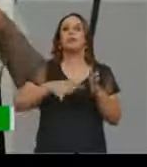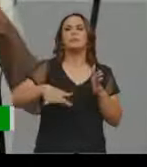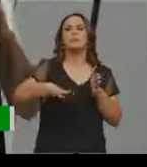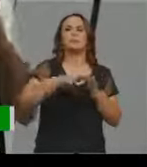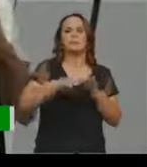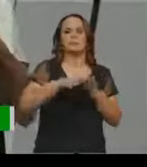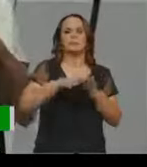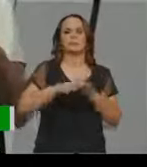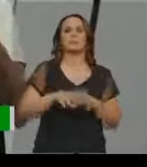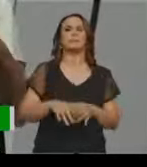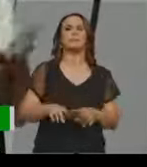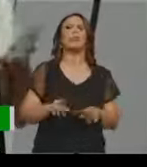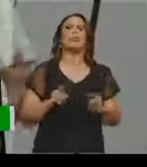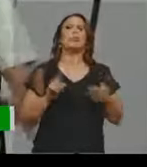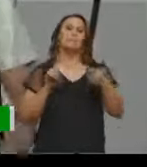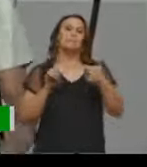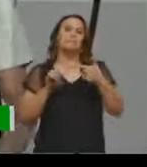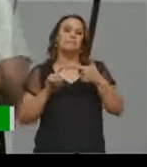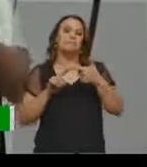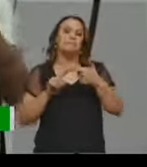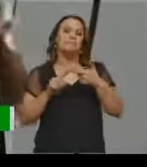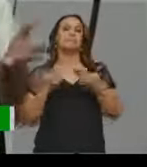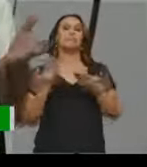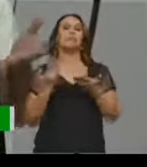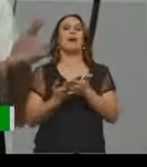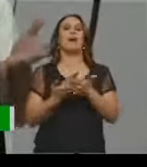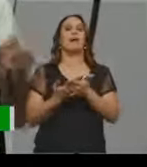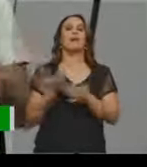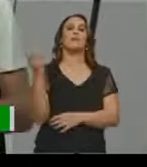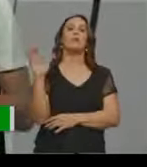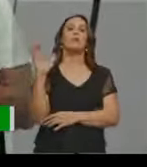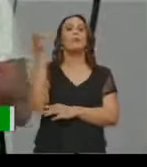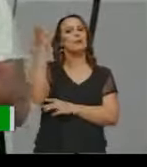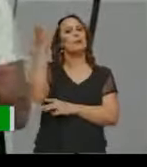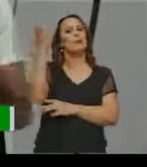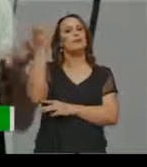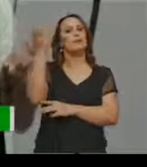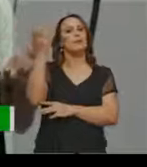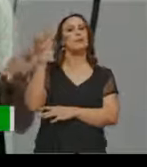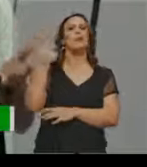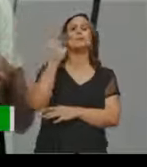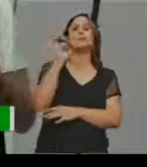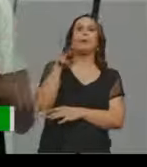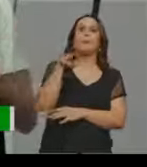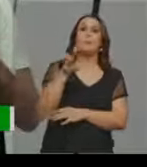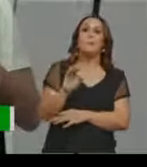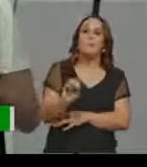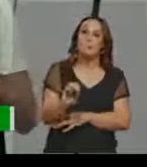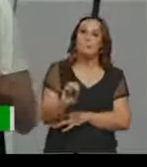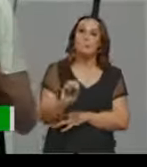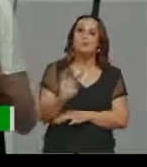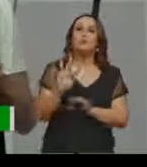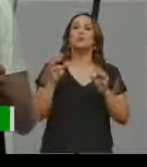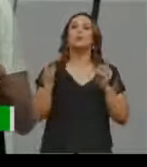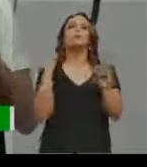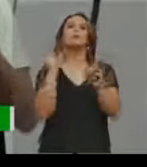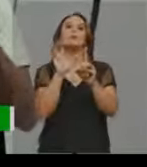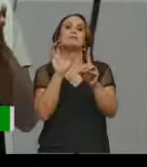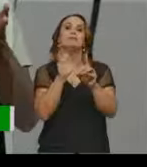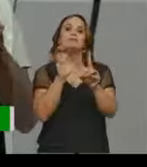mais focada nos fatores que influenciam o clima de uma região. E com o 9º ano, eu trabalhei o assunto